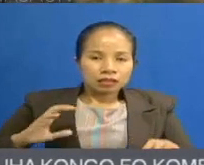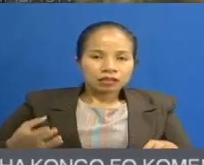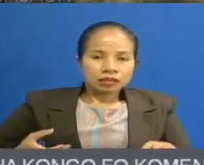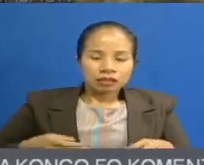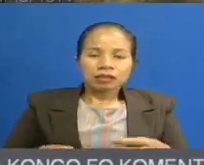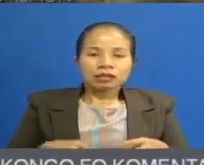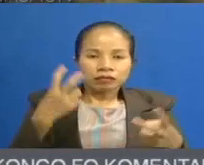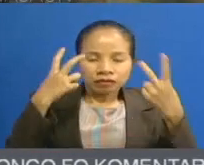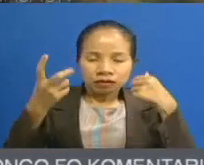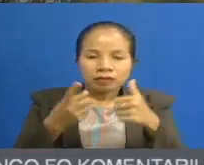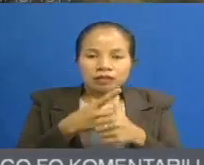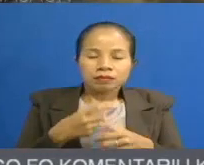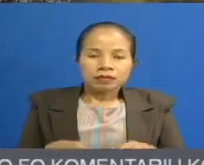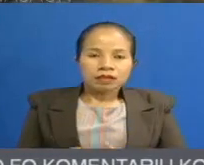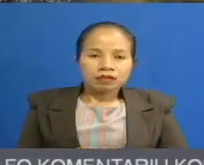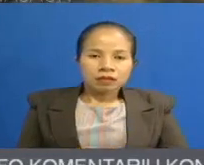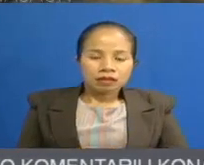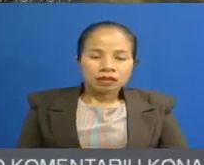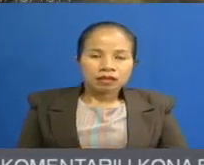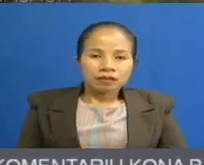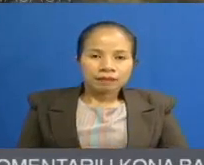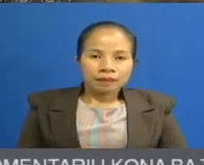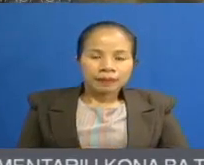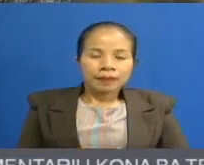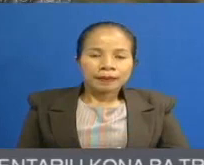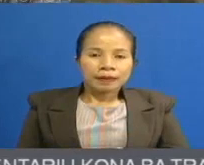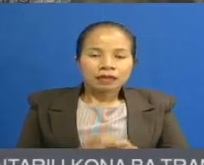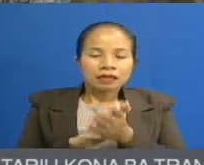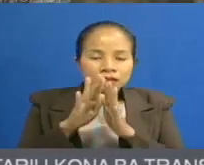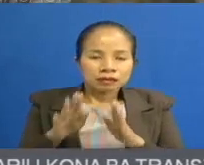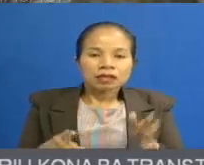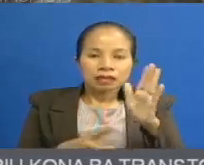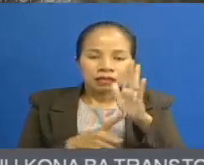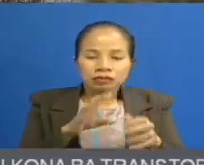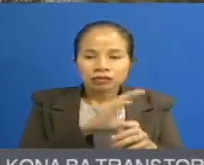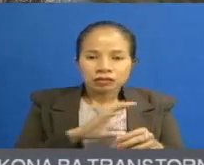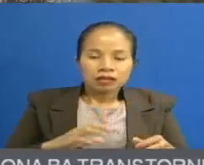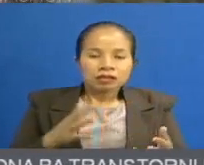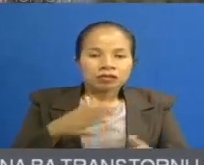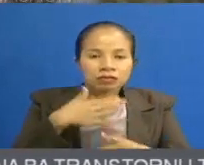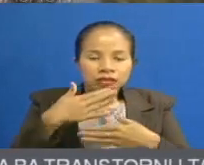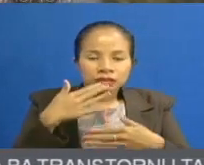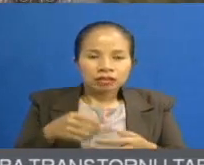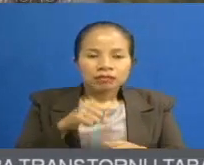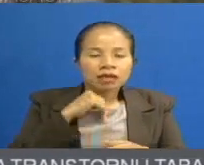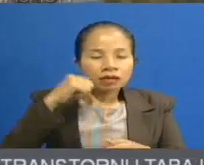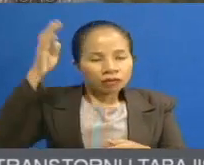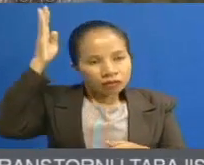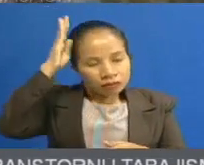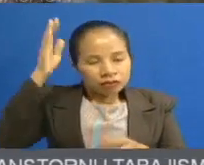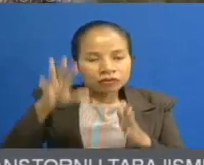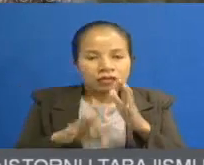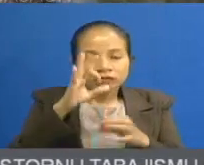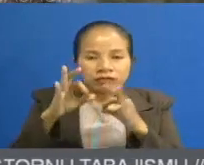ne visita badalulu. Irán se lo dispensa un bajita, tenemos a todos los serán y ser niña, alegría va a vivir atender be hetan